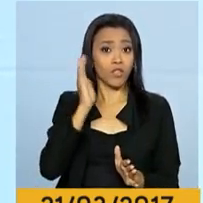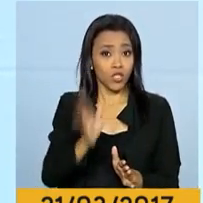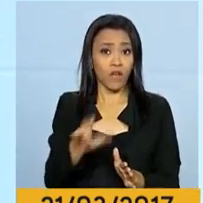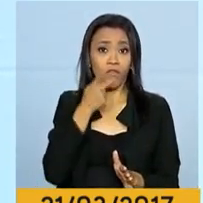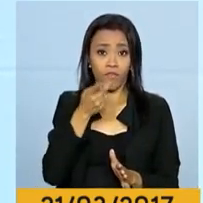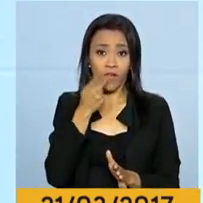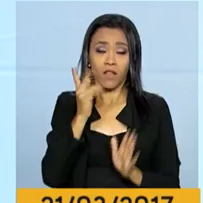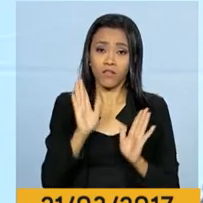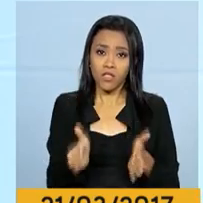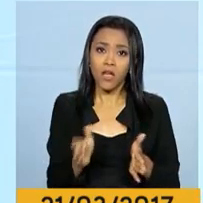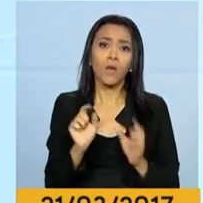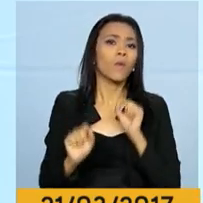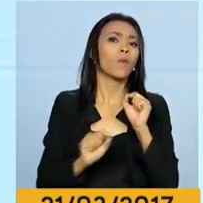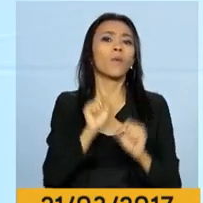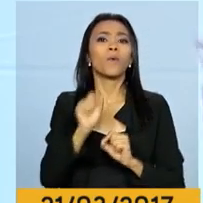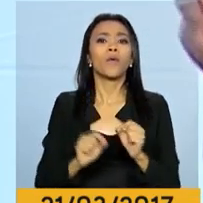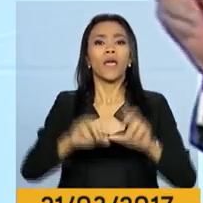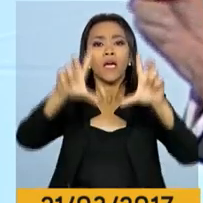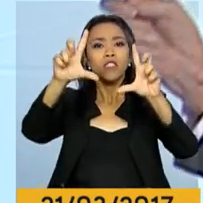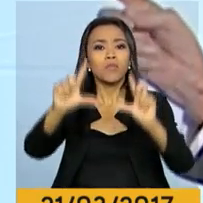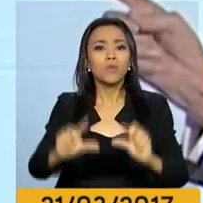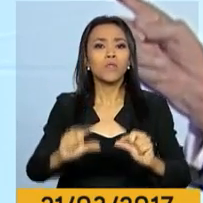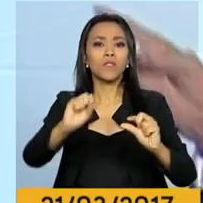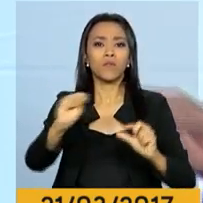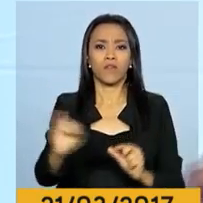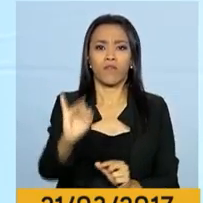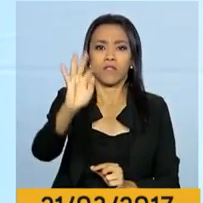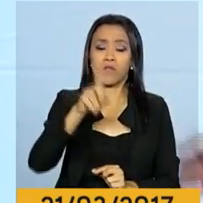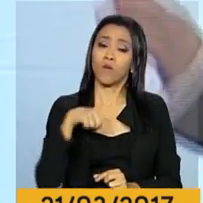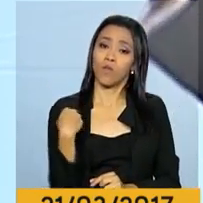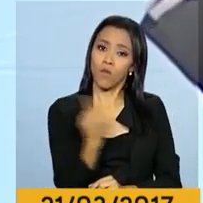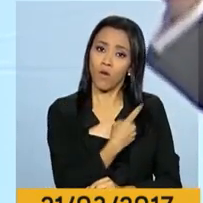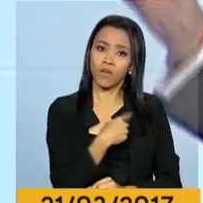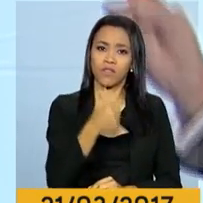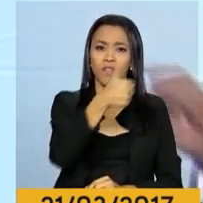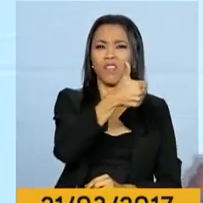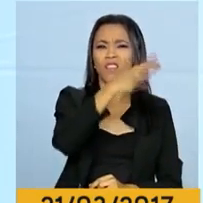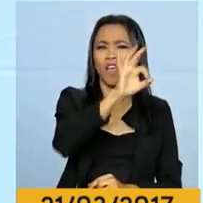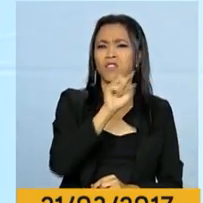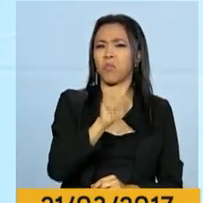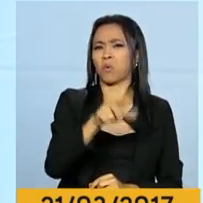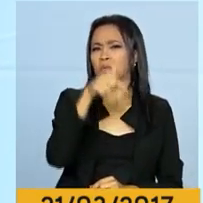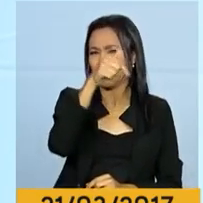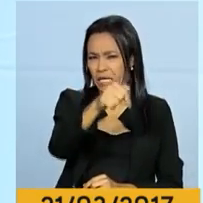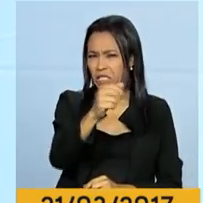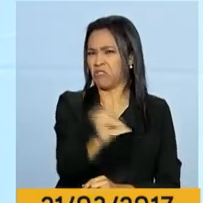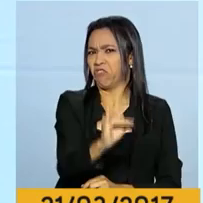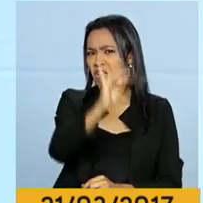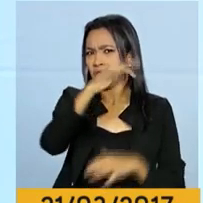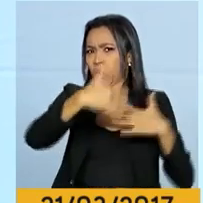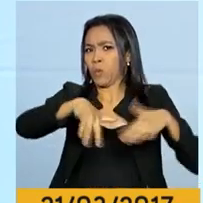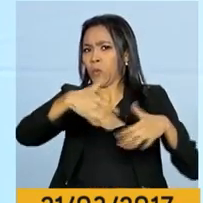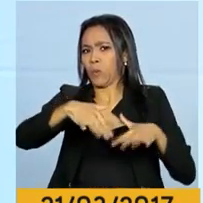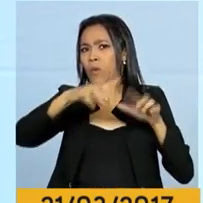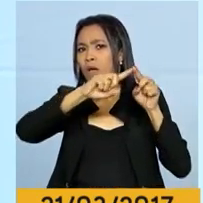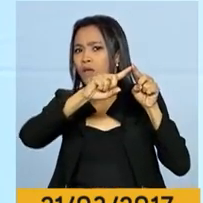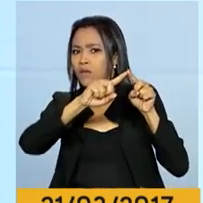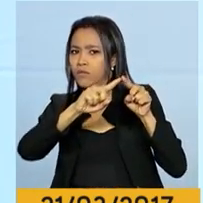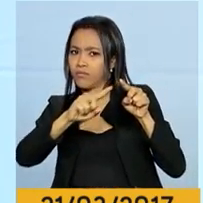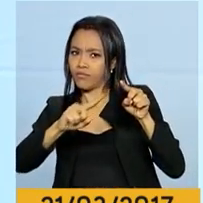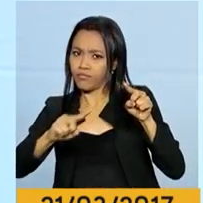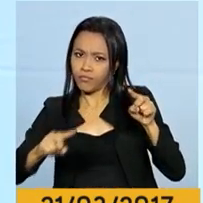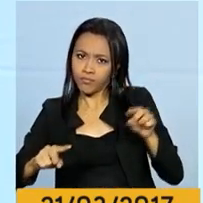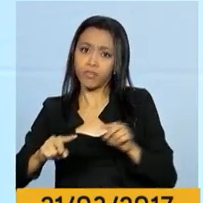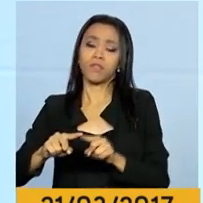mencionado, a questão da queda da inflação. Nós estávamos com 10,7% no início do ano passado